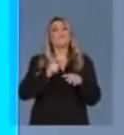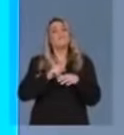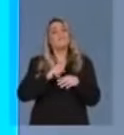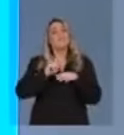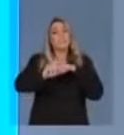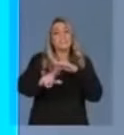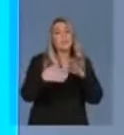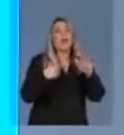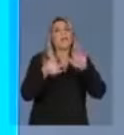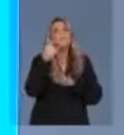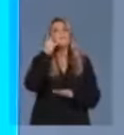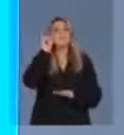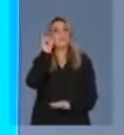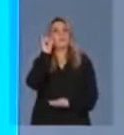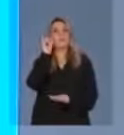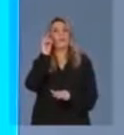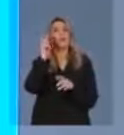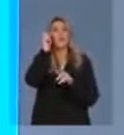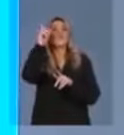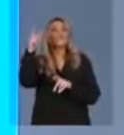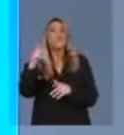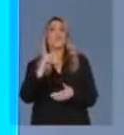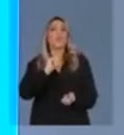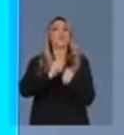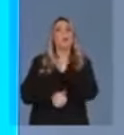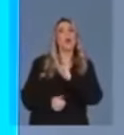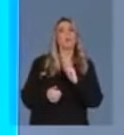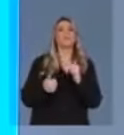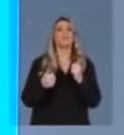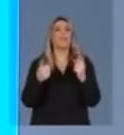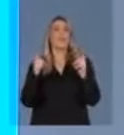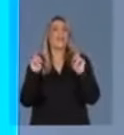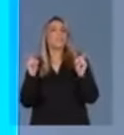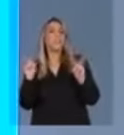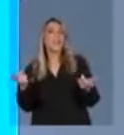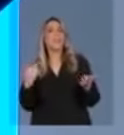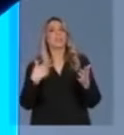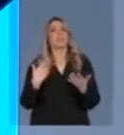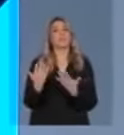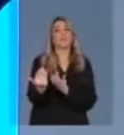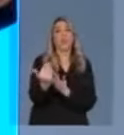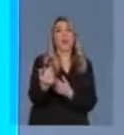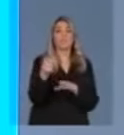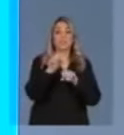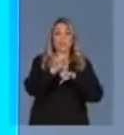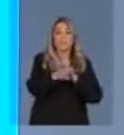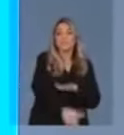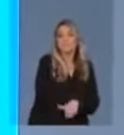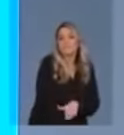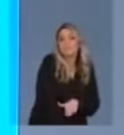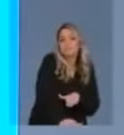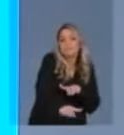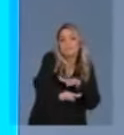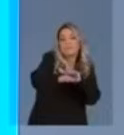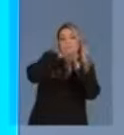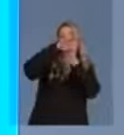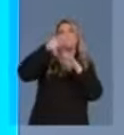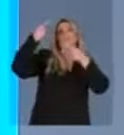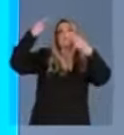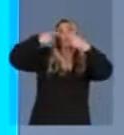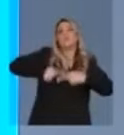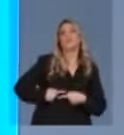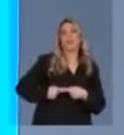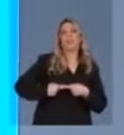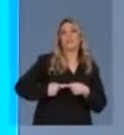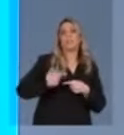prevenção com ocupação de Cultura esporte e lazer pros nossos jovens é educação desde a primeira infância para disputar o destino de